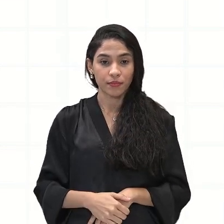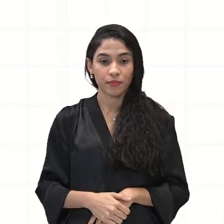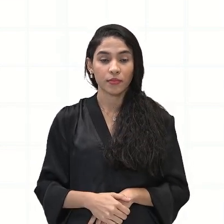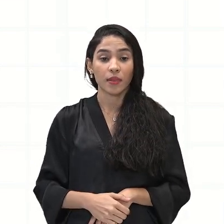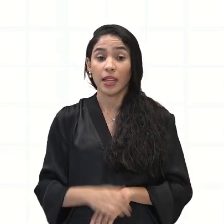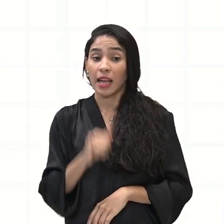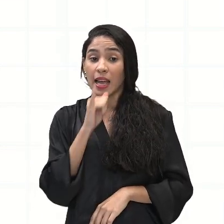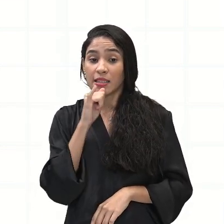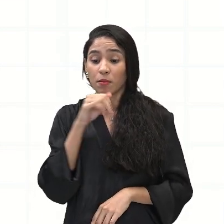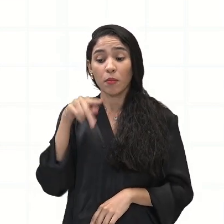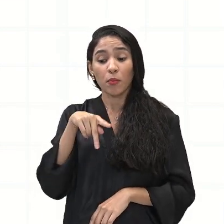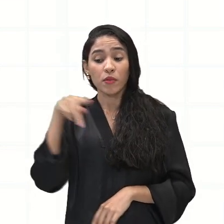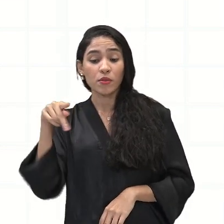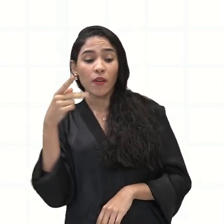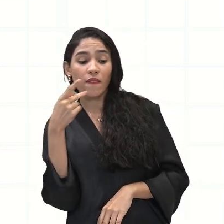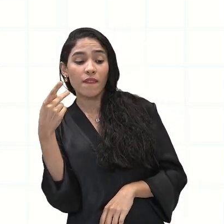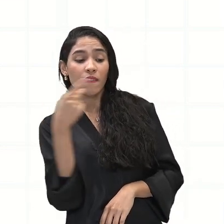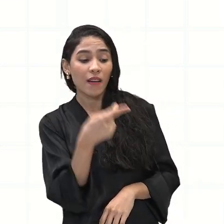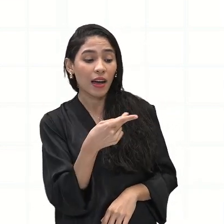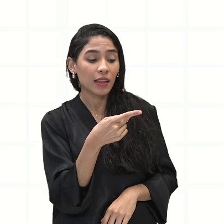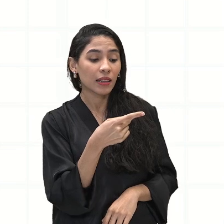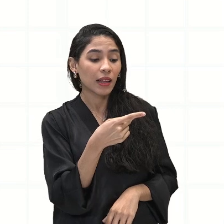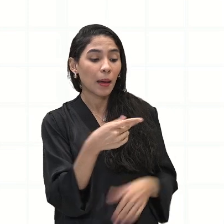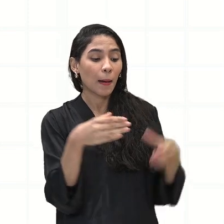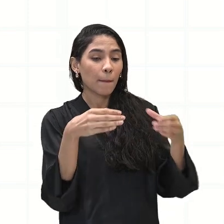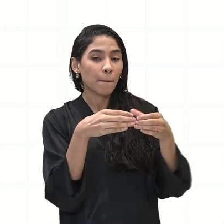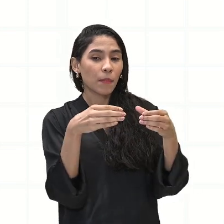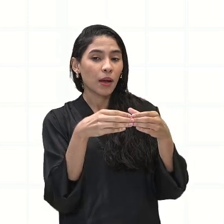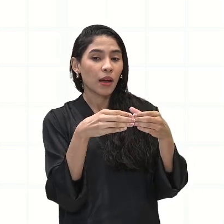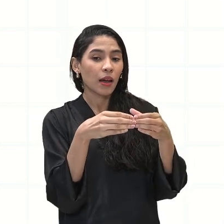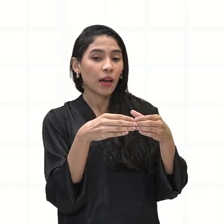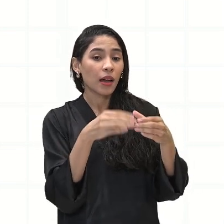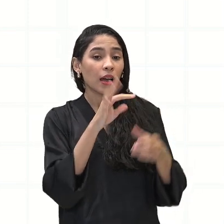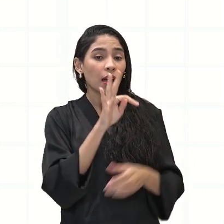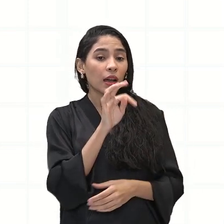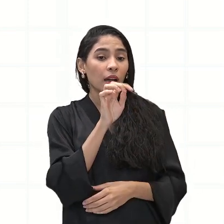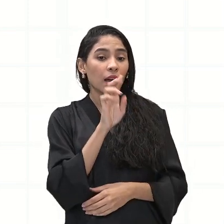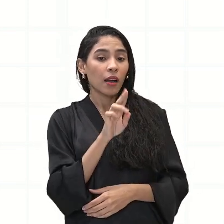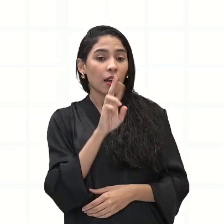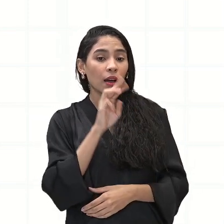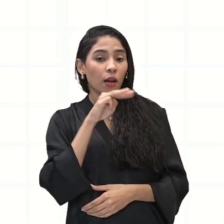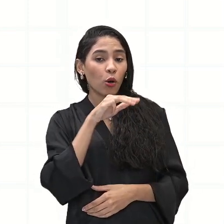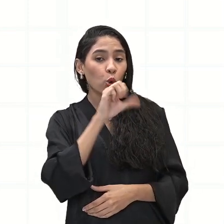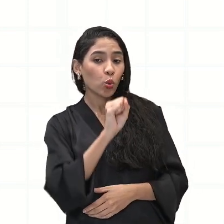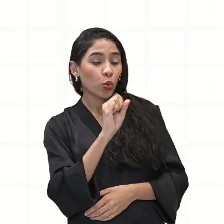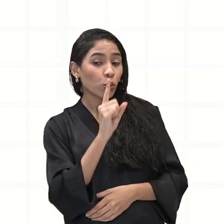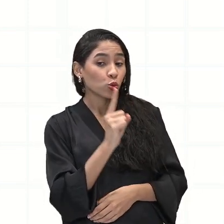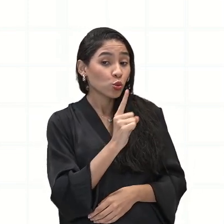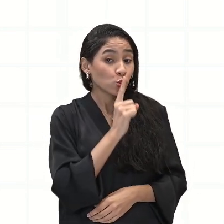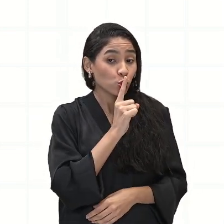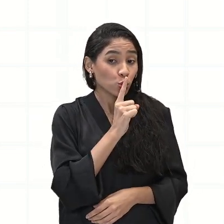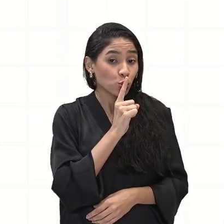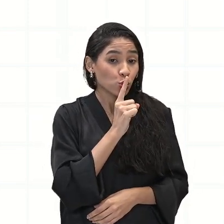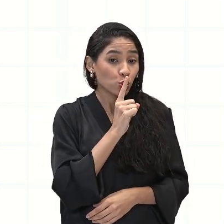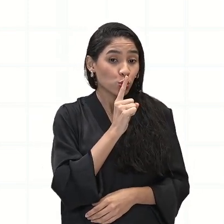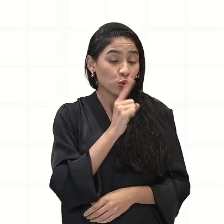Quando o professor lhe fala, turmas, silêncio, ele está usando o